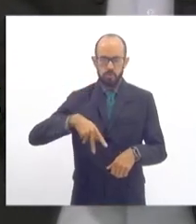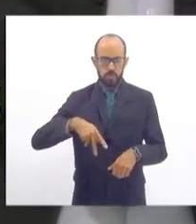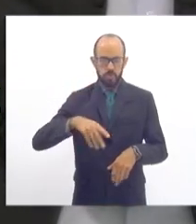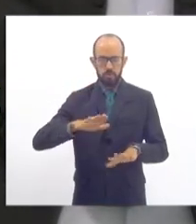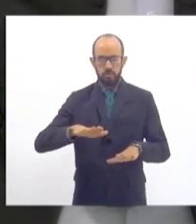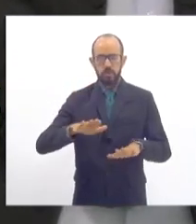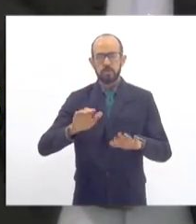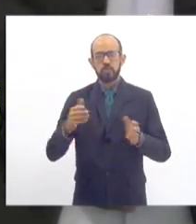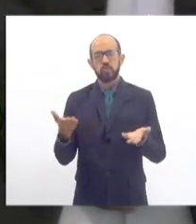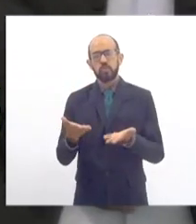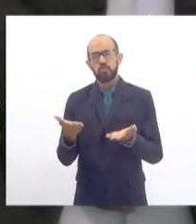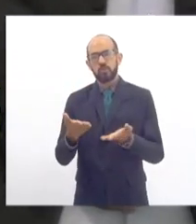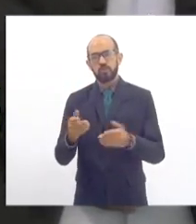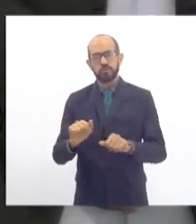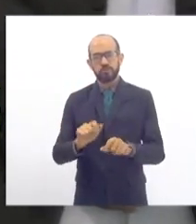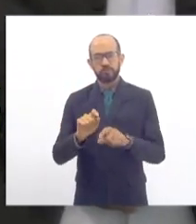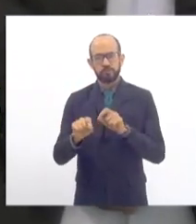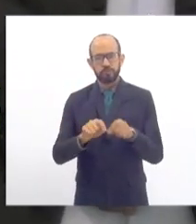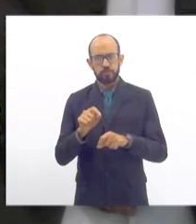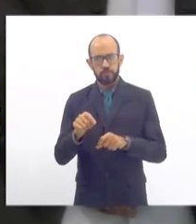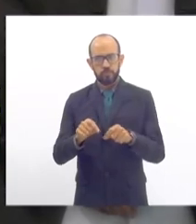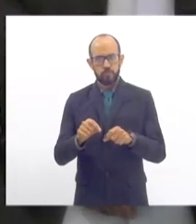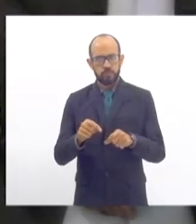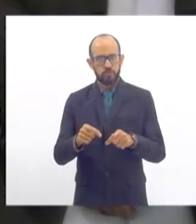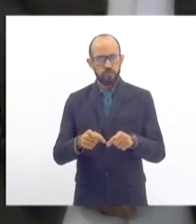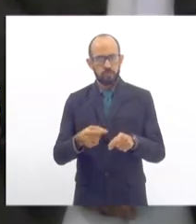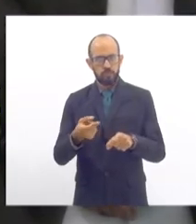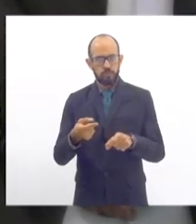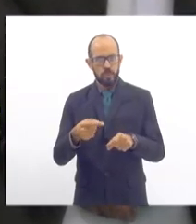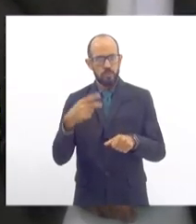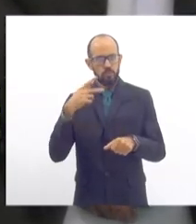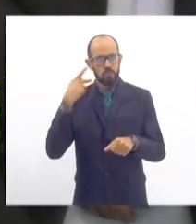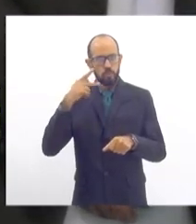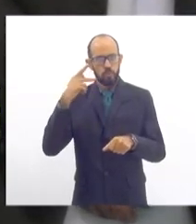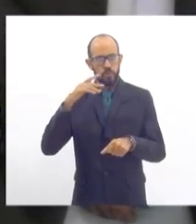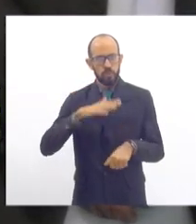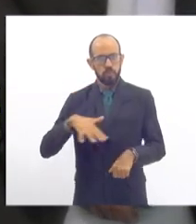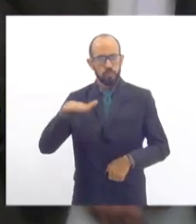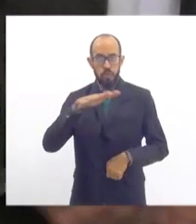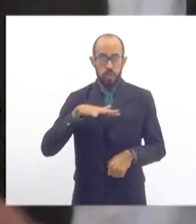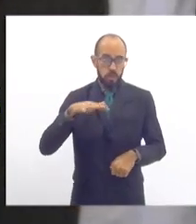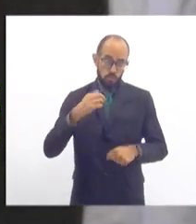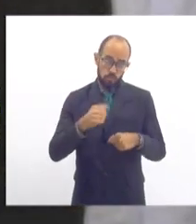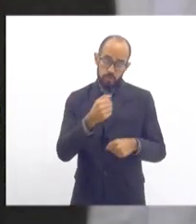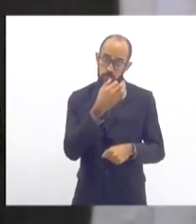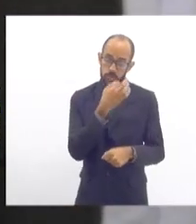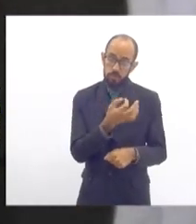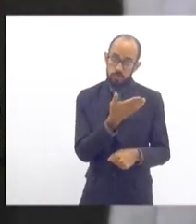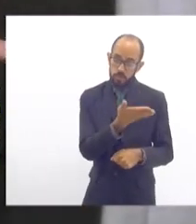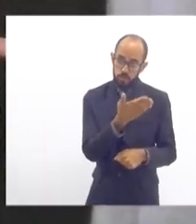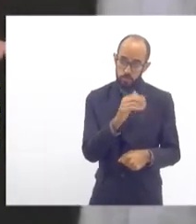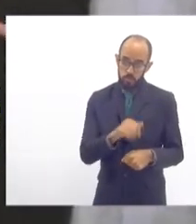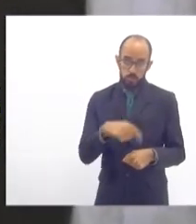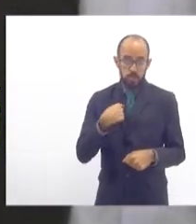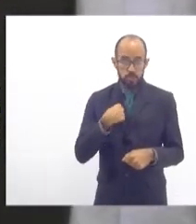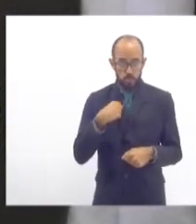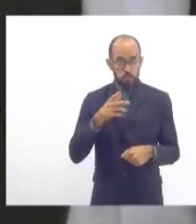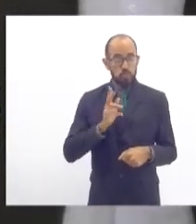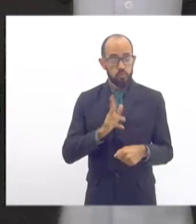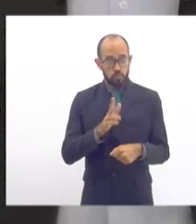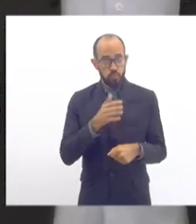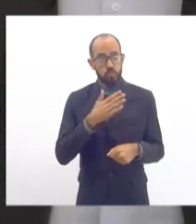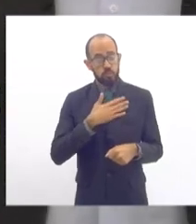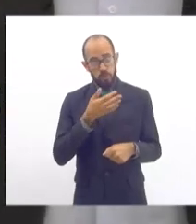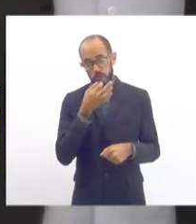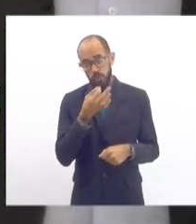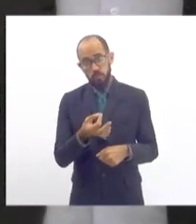está para o visto do procurador-geral. Do procurador-geral. Mantenho a minha posição.